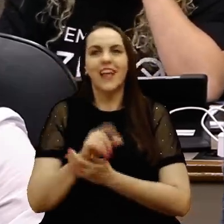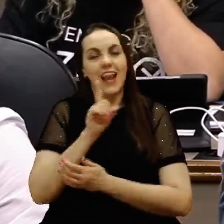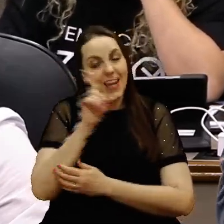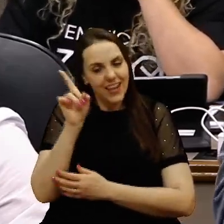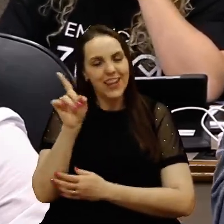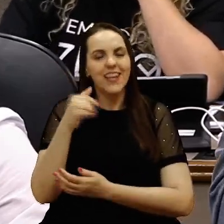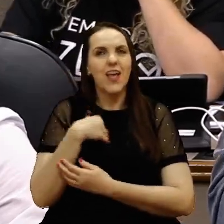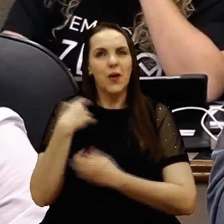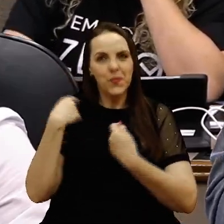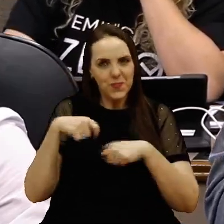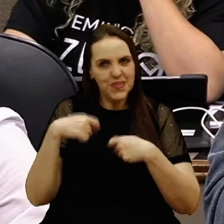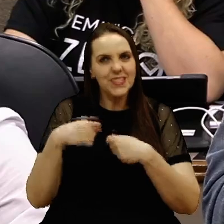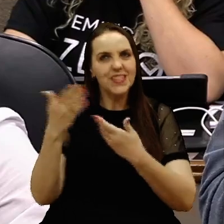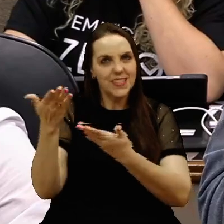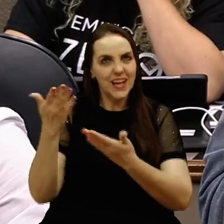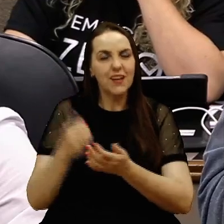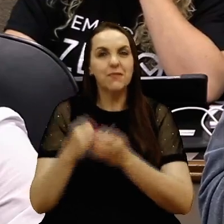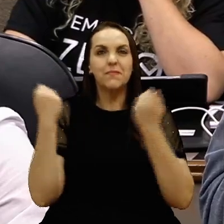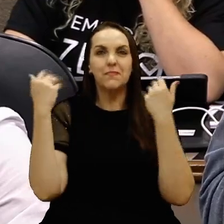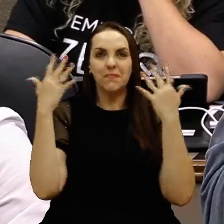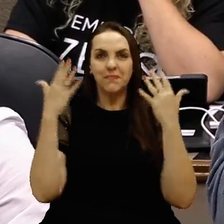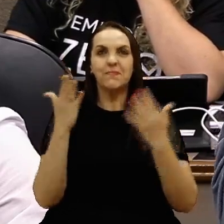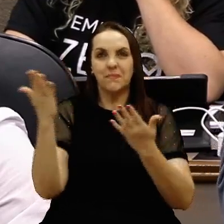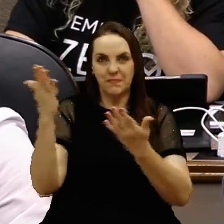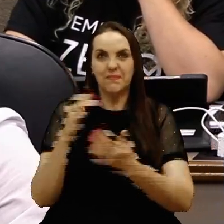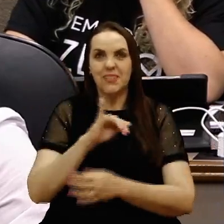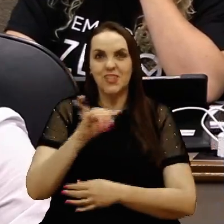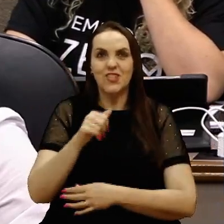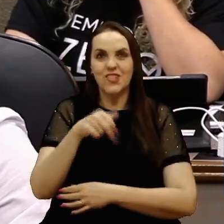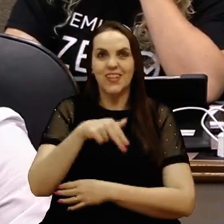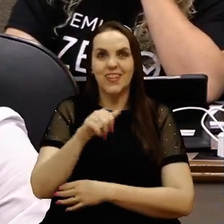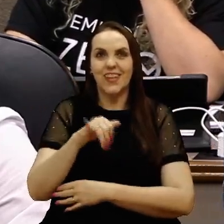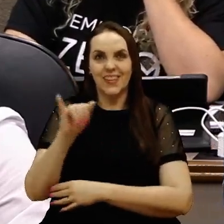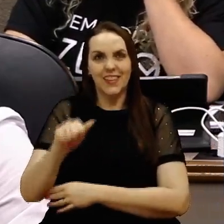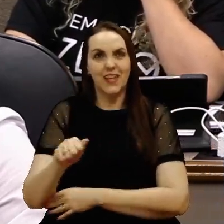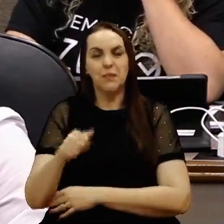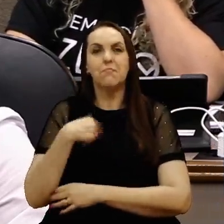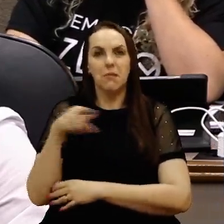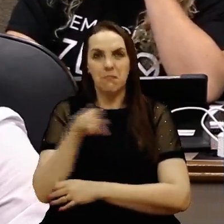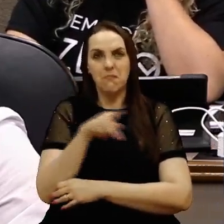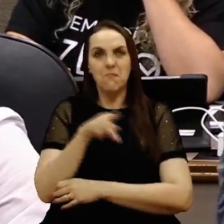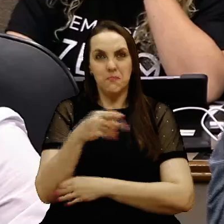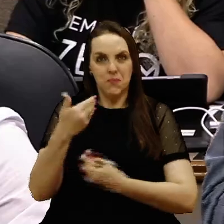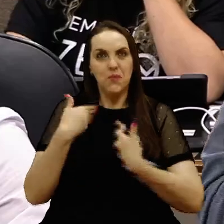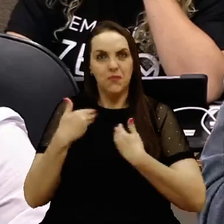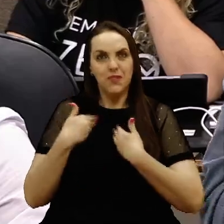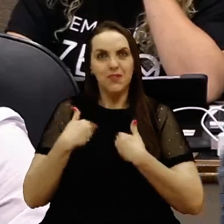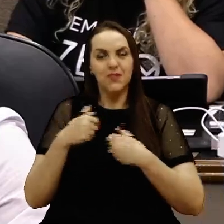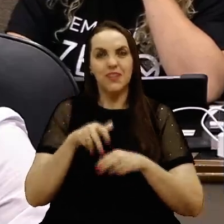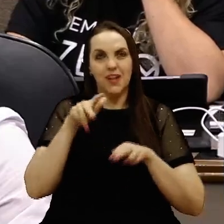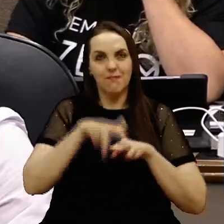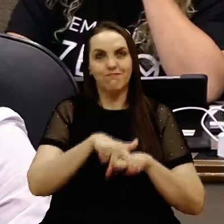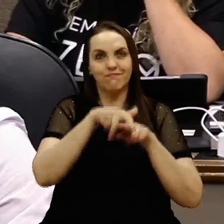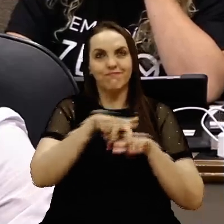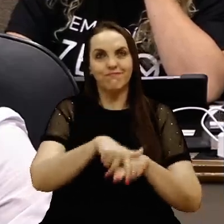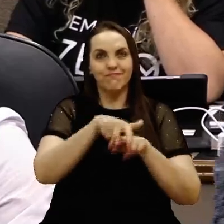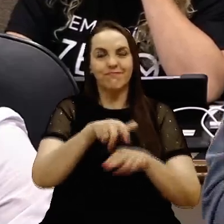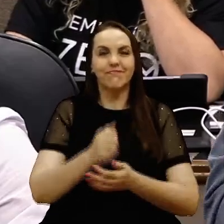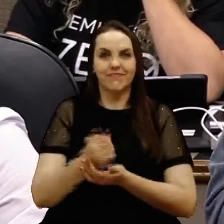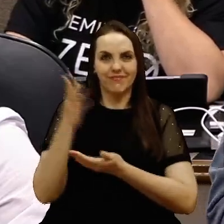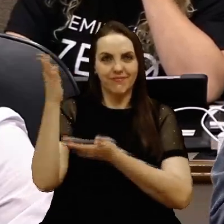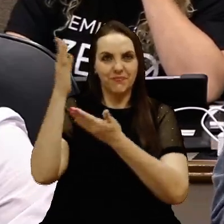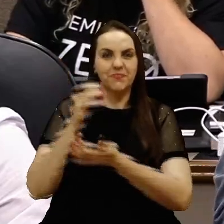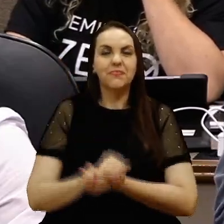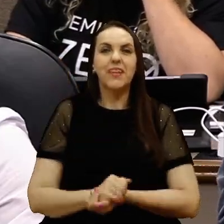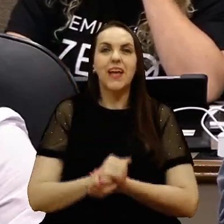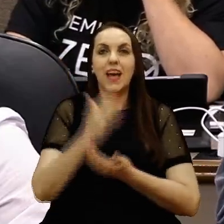eu precisava, então, parabenizar a Janaína Araújo, minha professora lá do Rincão. Né, e também agradecer,